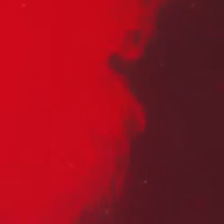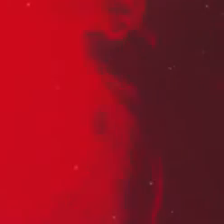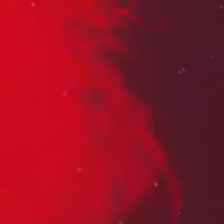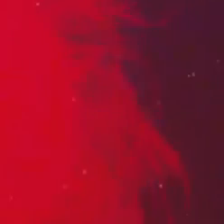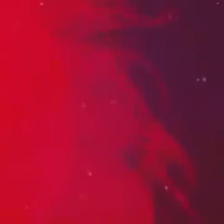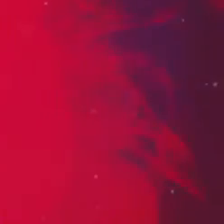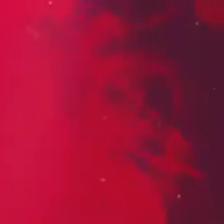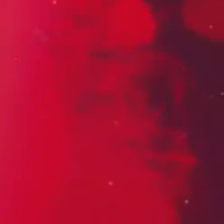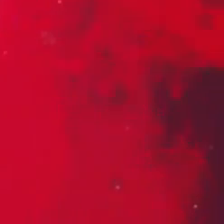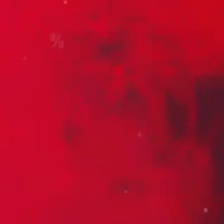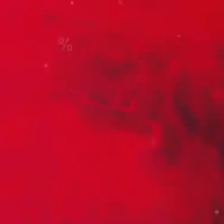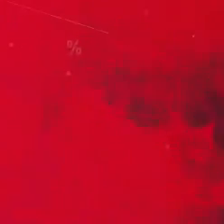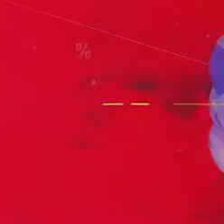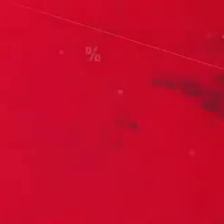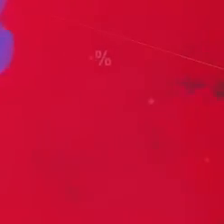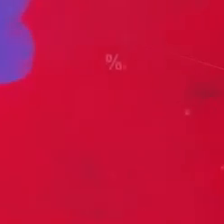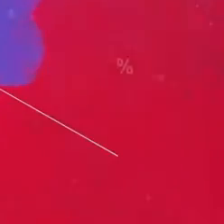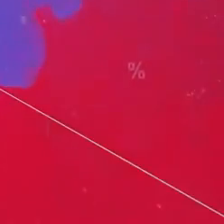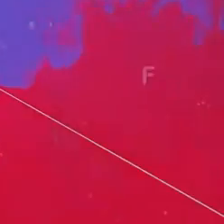E aí